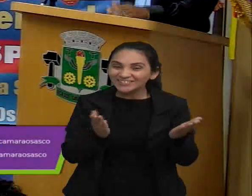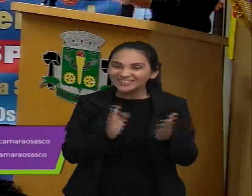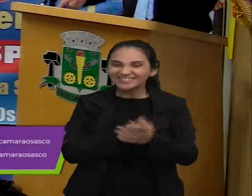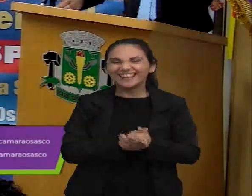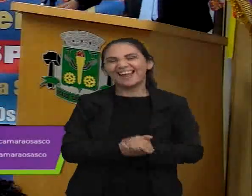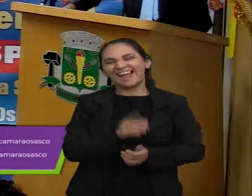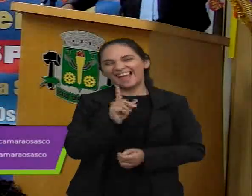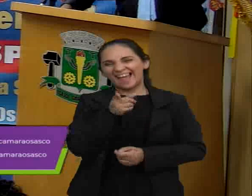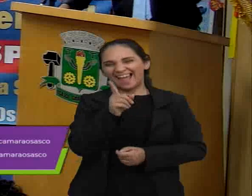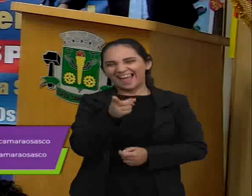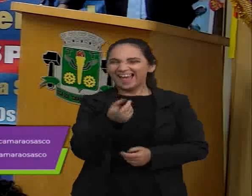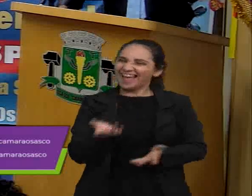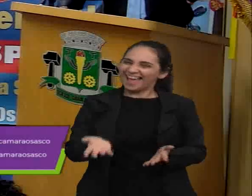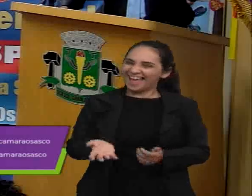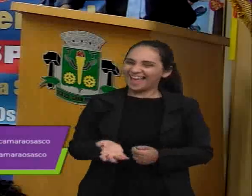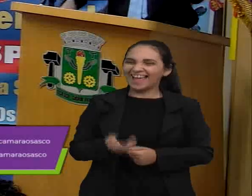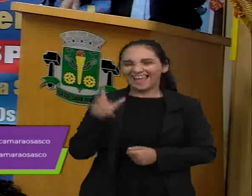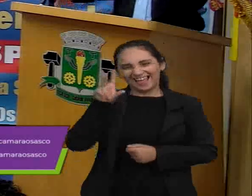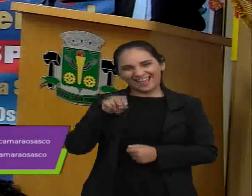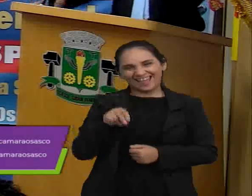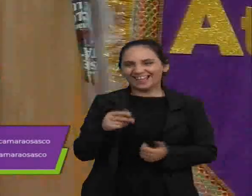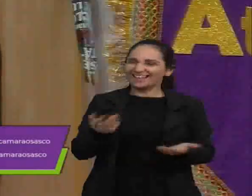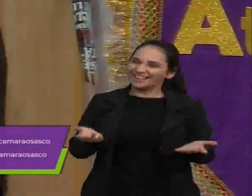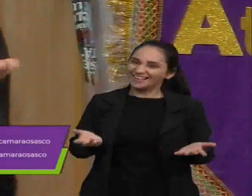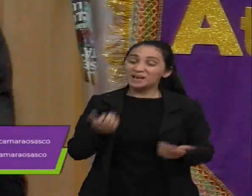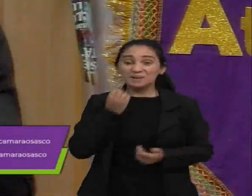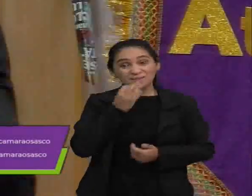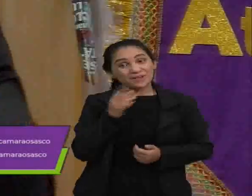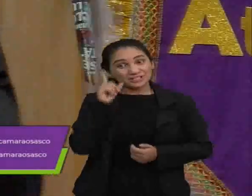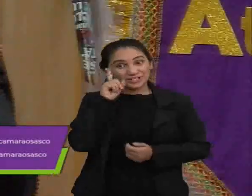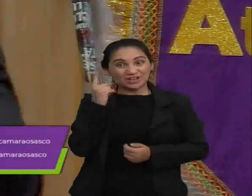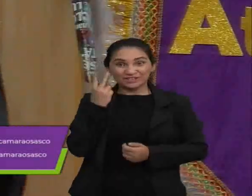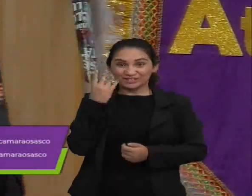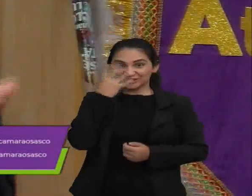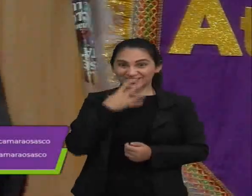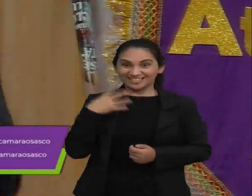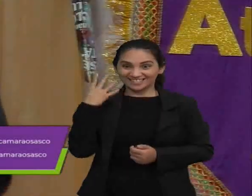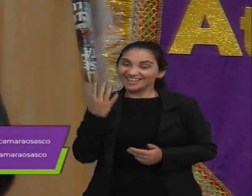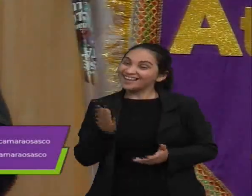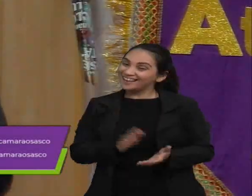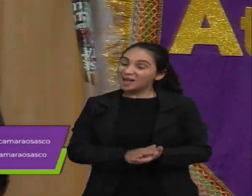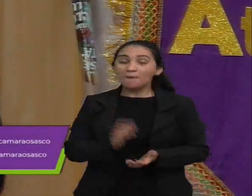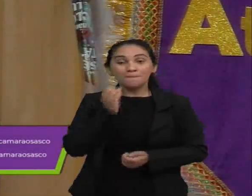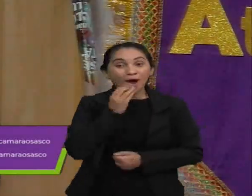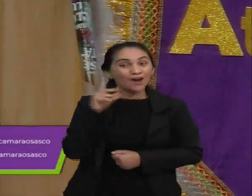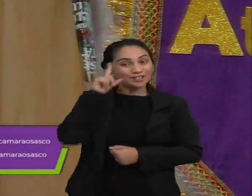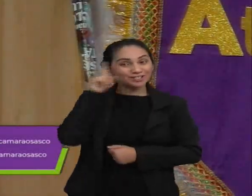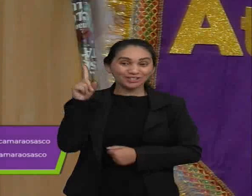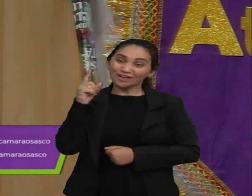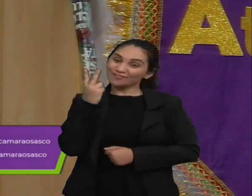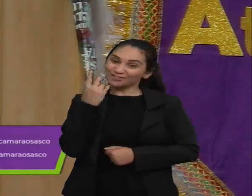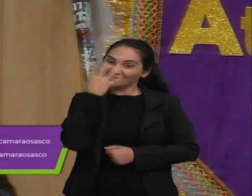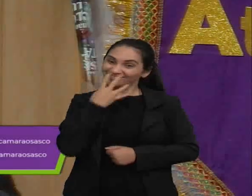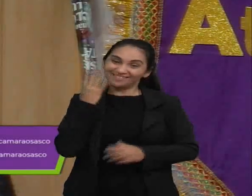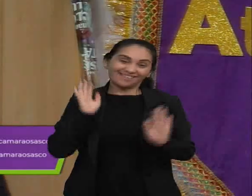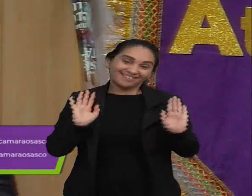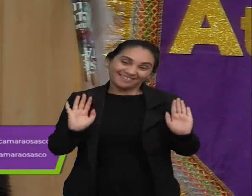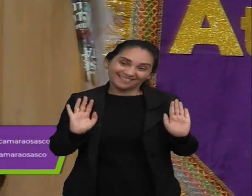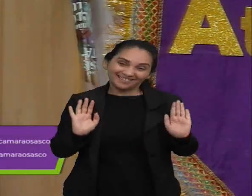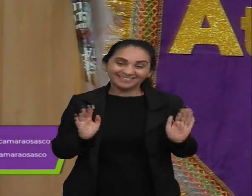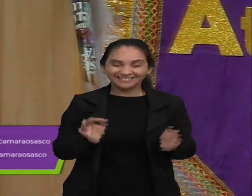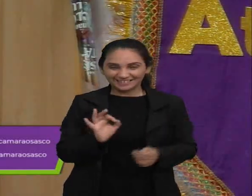peguei todo mundo mas é bom dia 24 horas é o dia bom dia bom